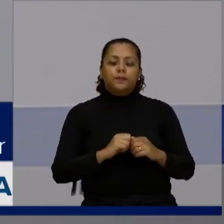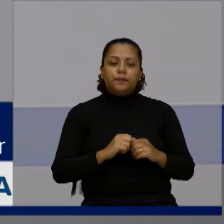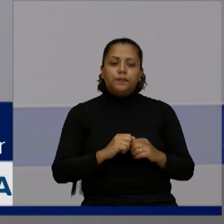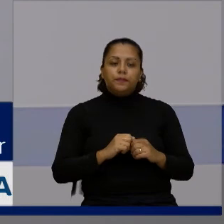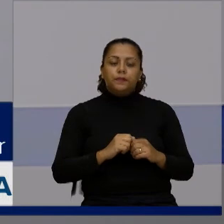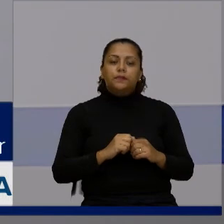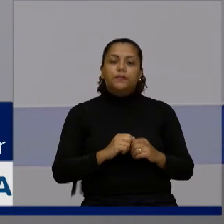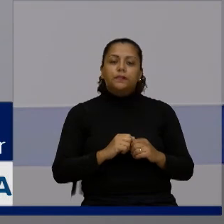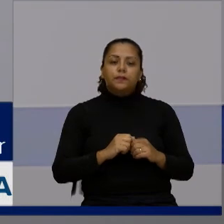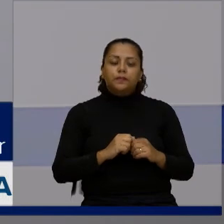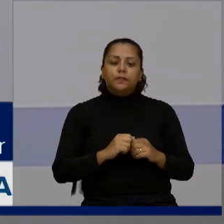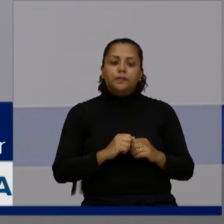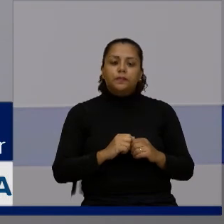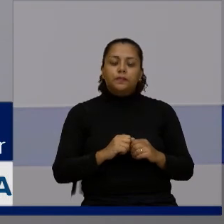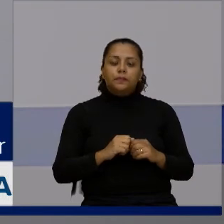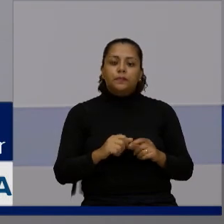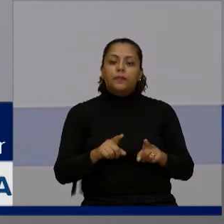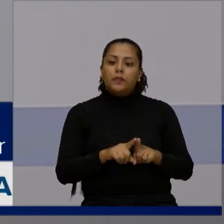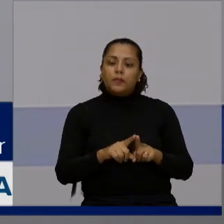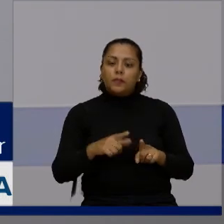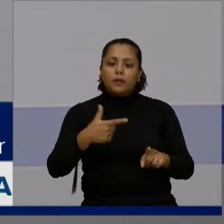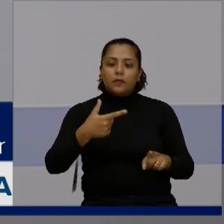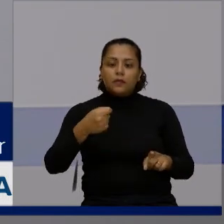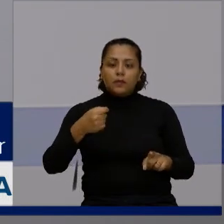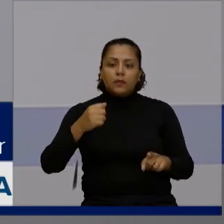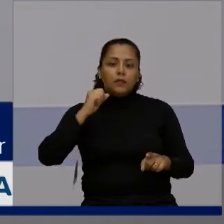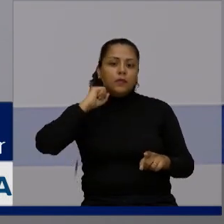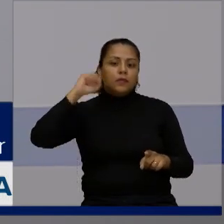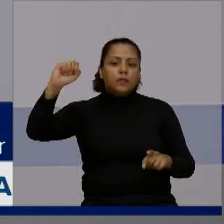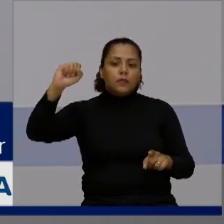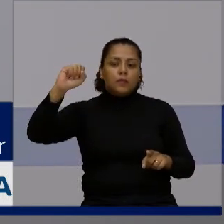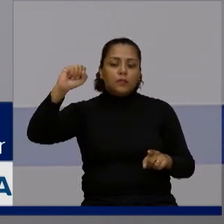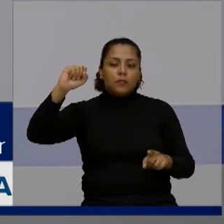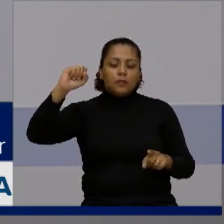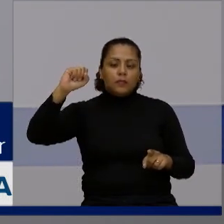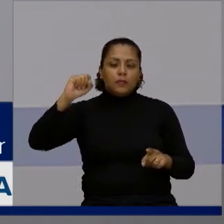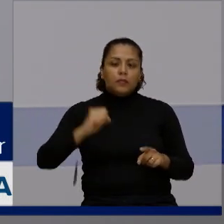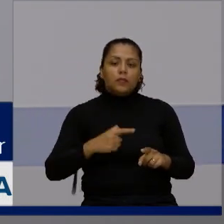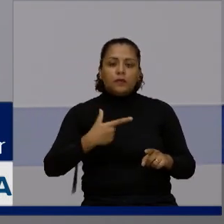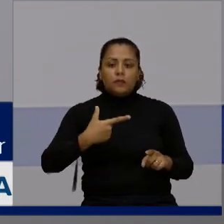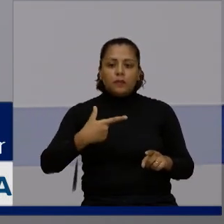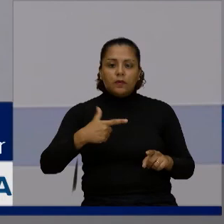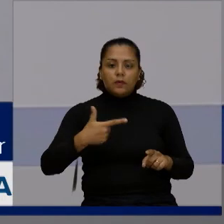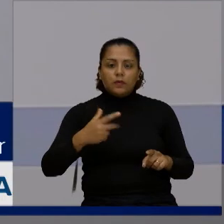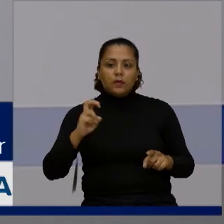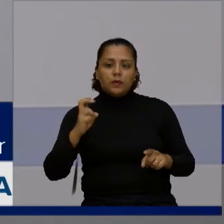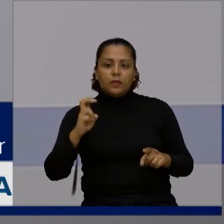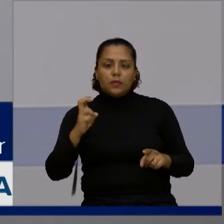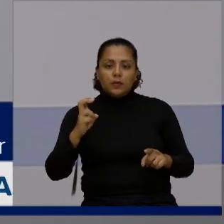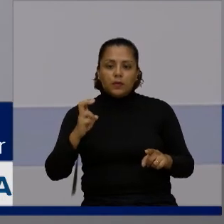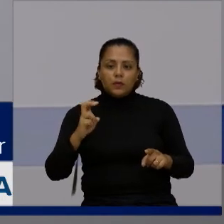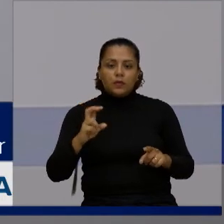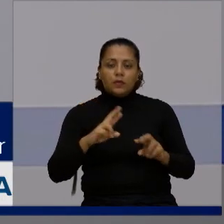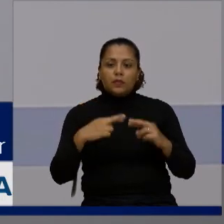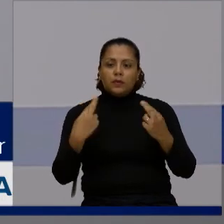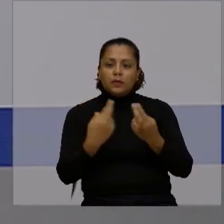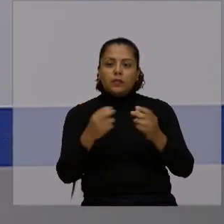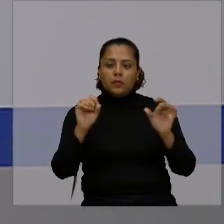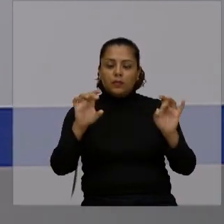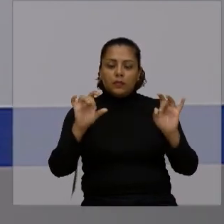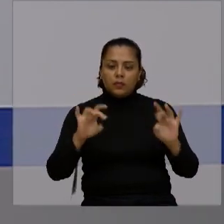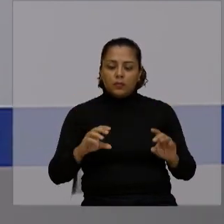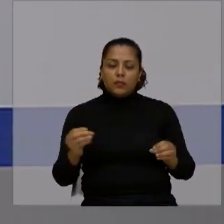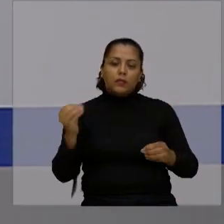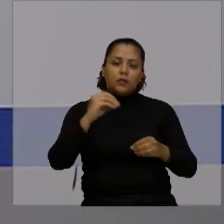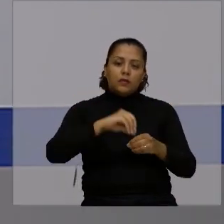ordinária, 20 de abril de 2021, 25ª sessão ordinária. Vereadores